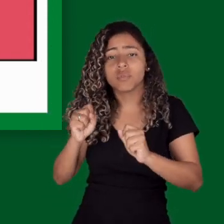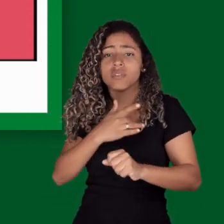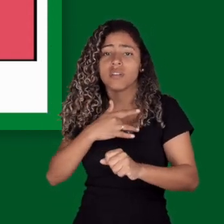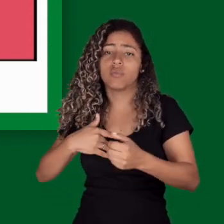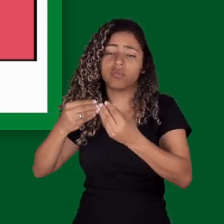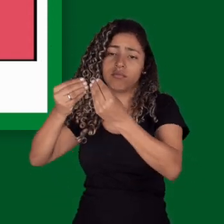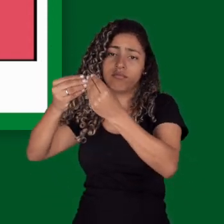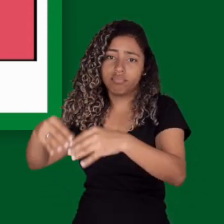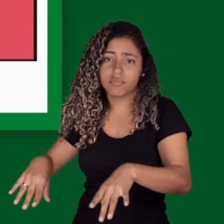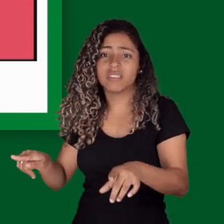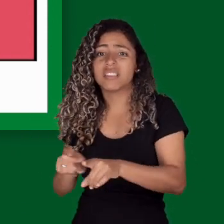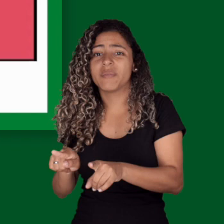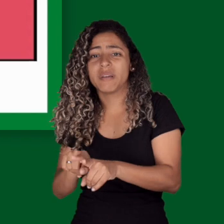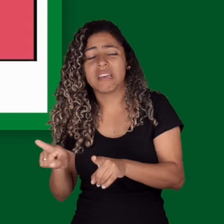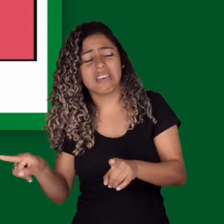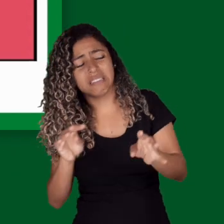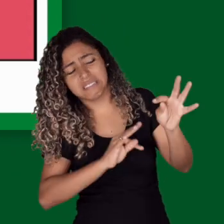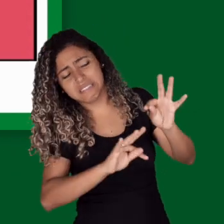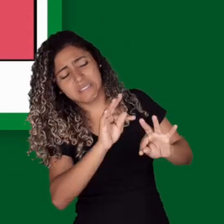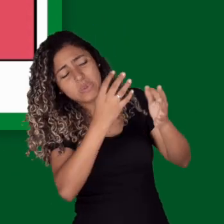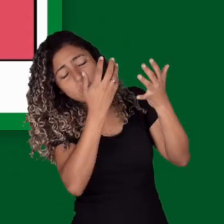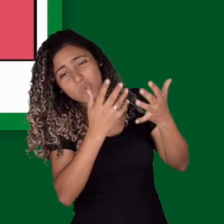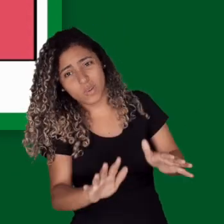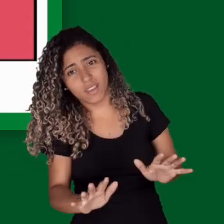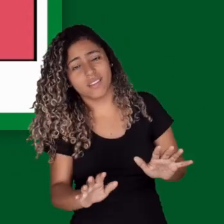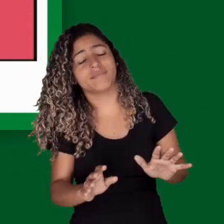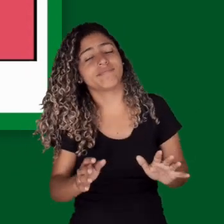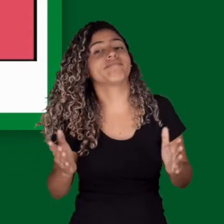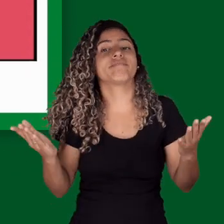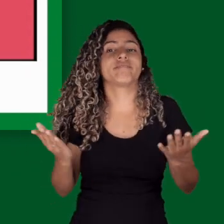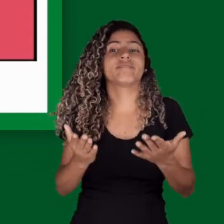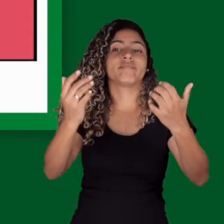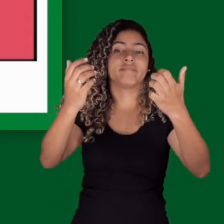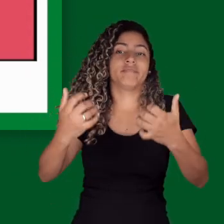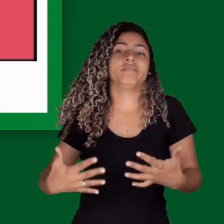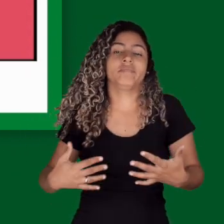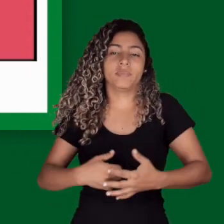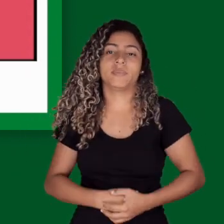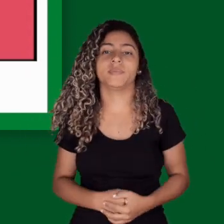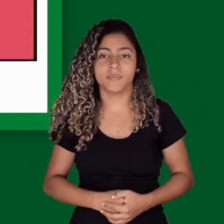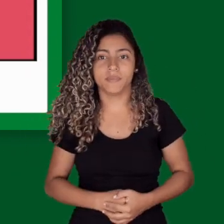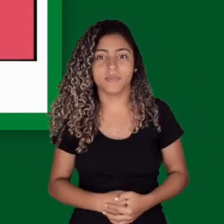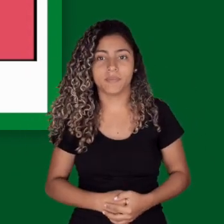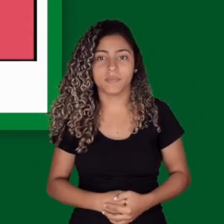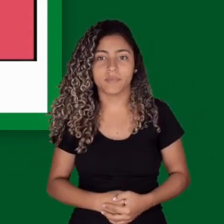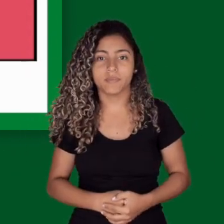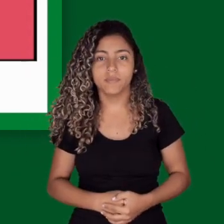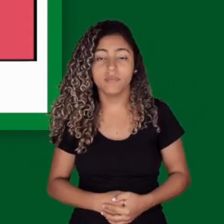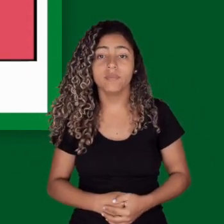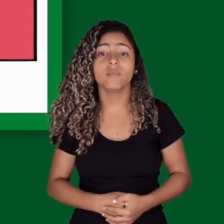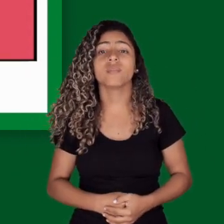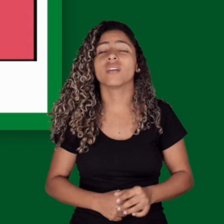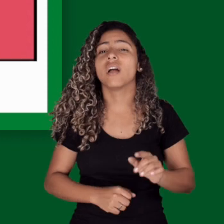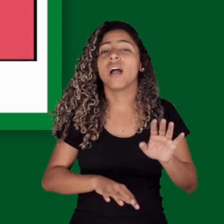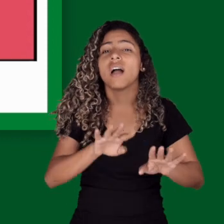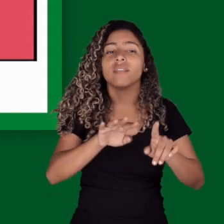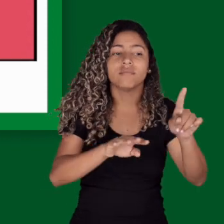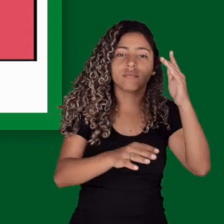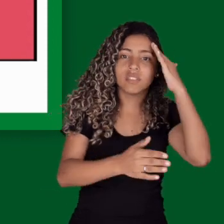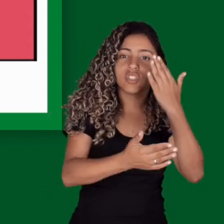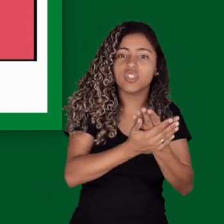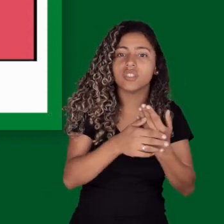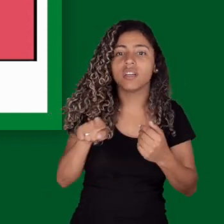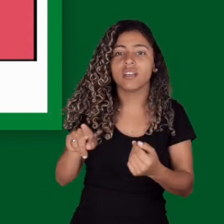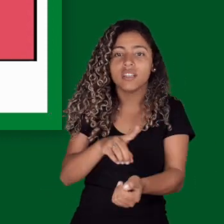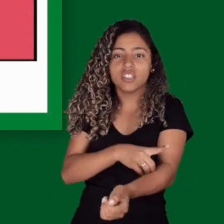a saúde delas e também dificultar a adesão ao tratamento. Então, um dos mitos é: as pessoas com diabetes